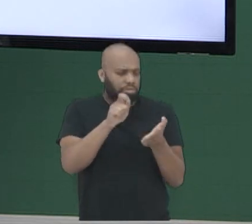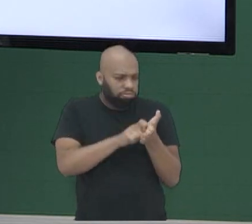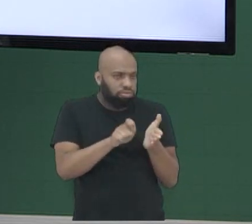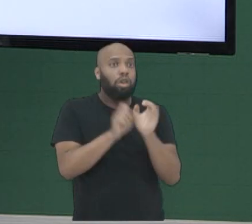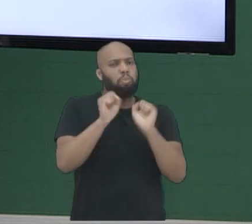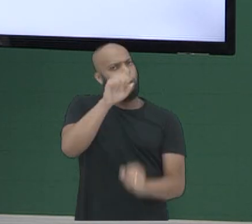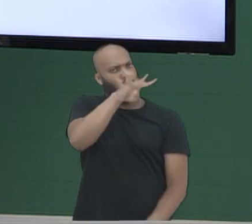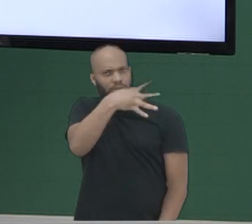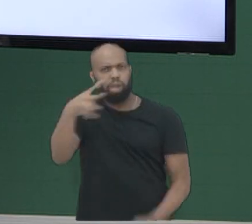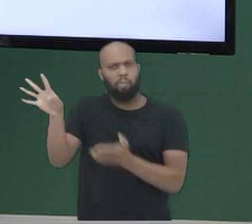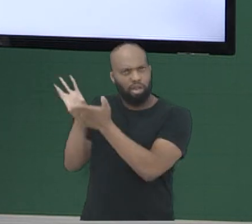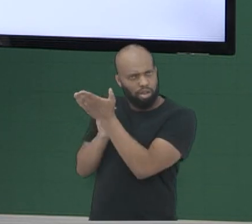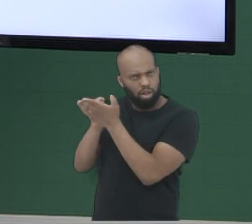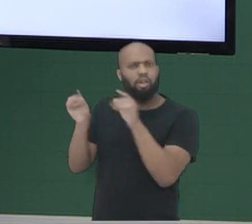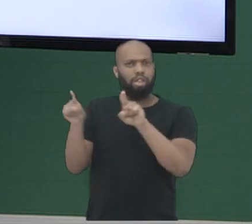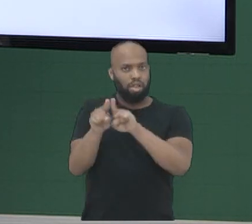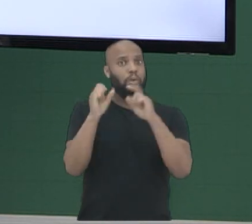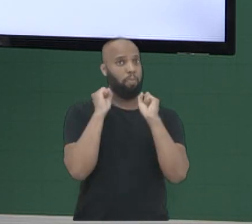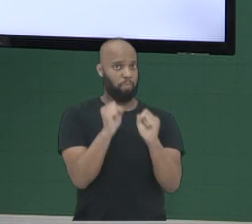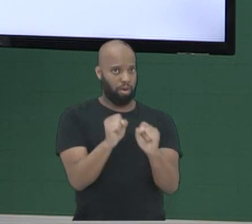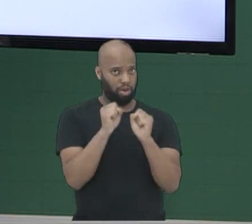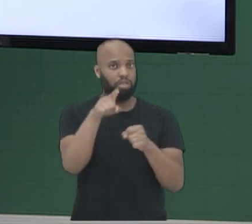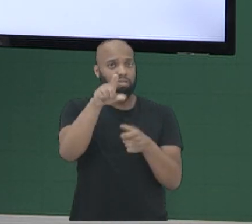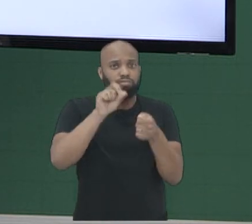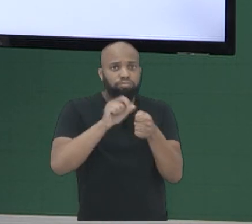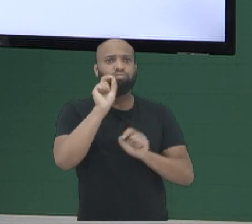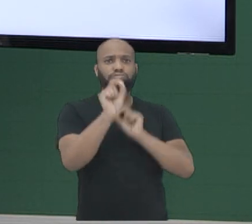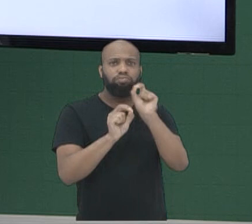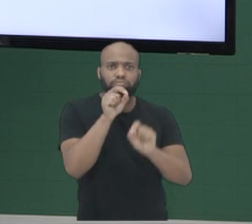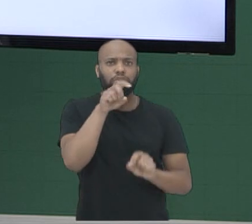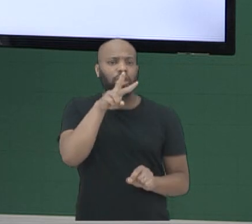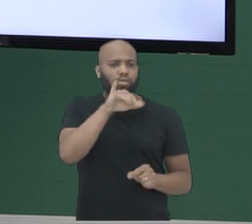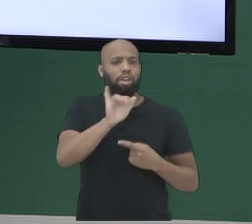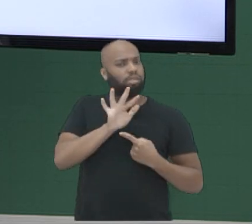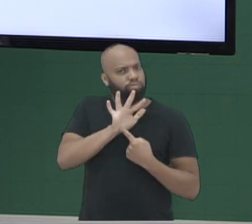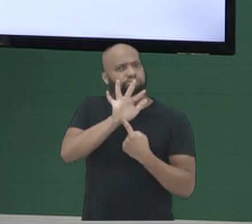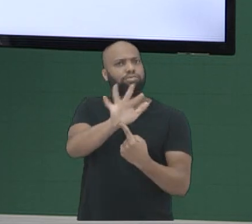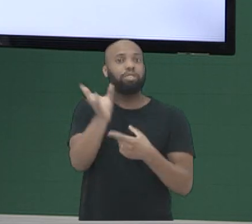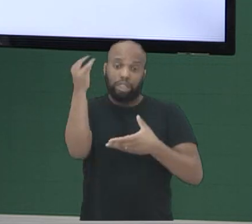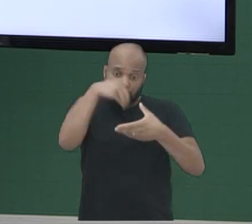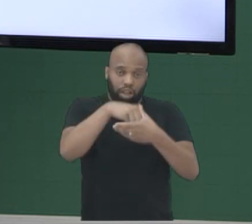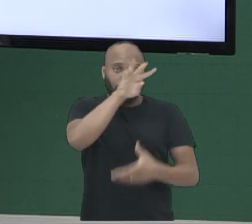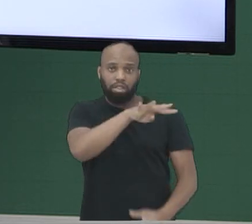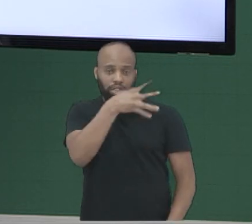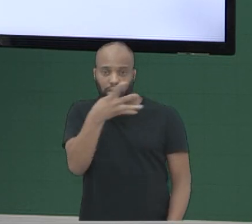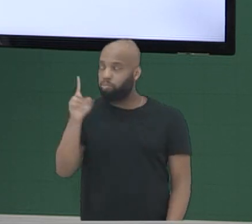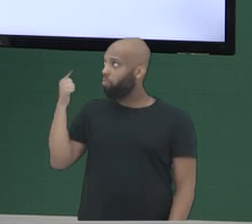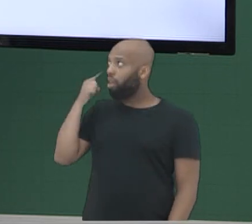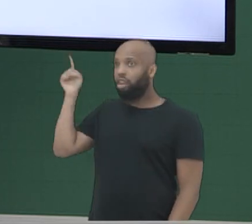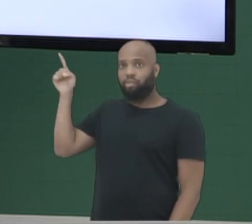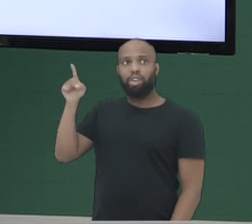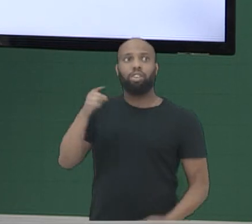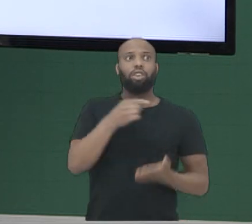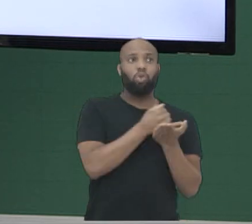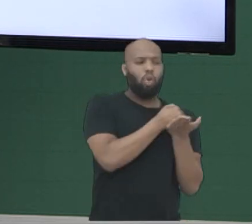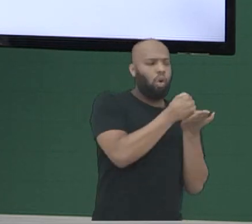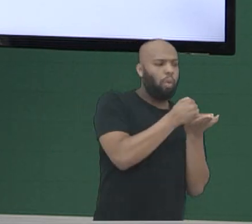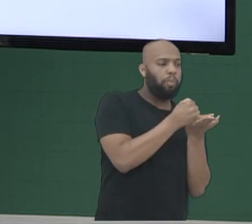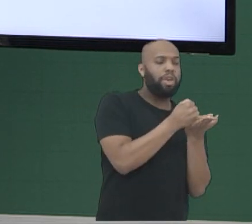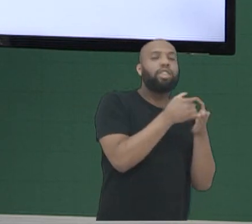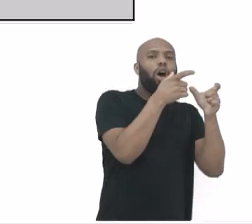texto narrativo? É uma situação inicial, é o início, é o começo da história, que normalmente ele apresenta alguns